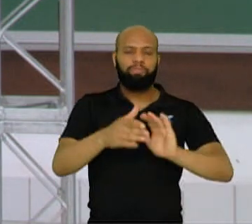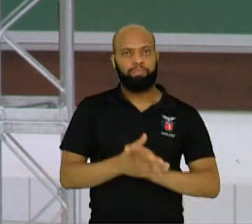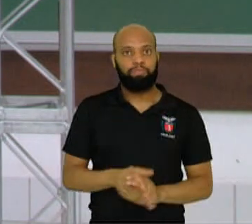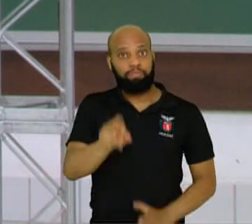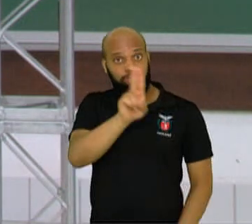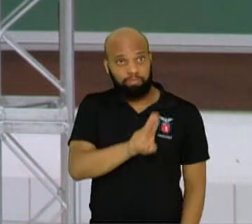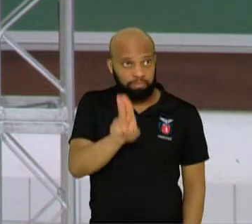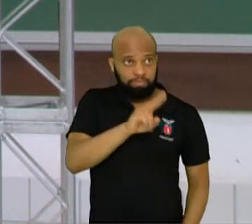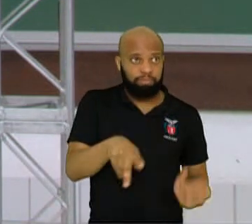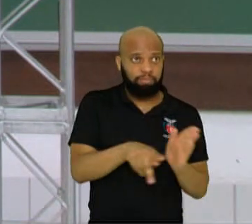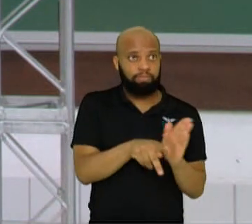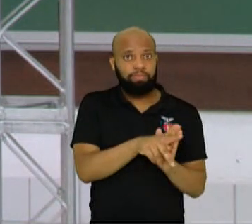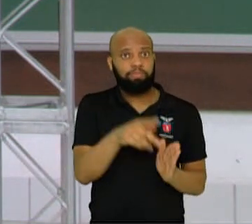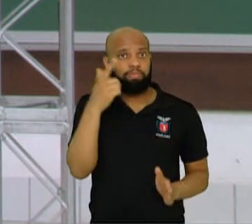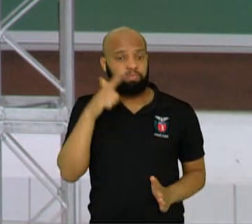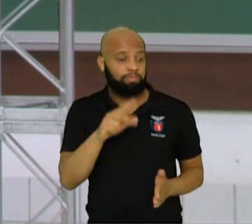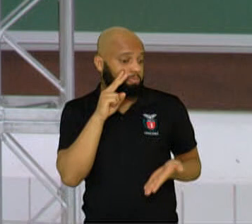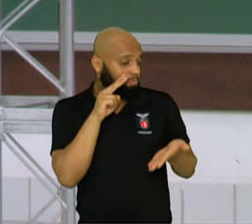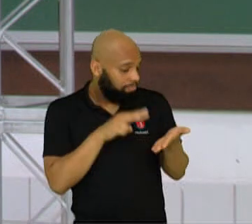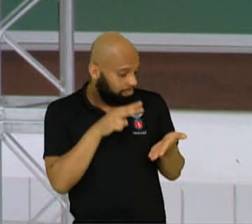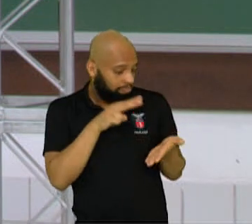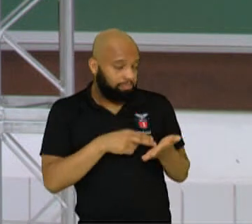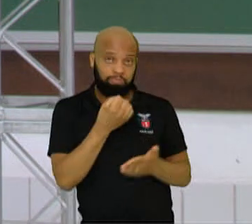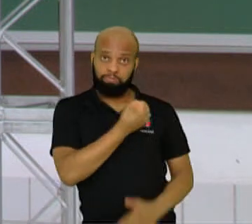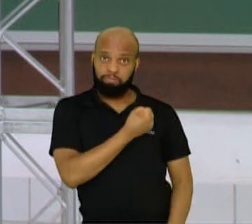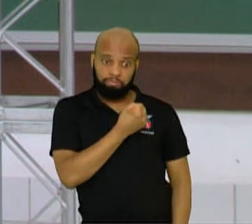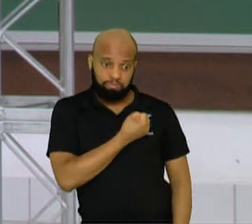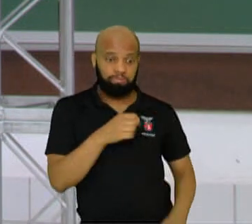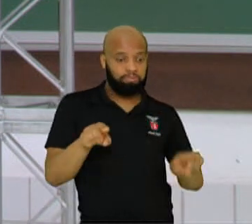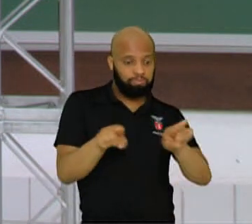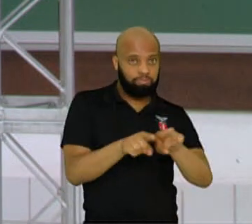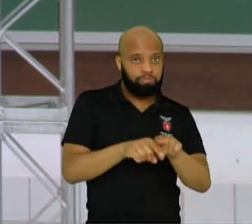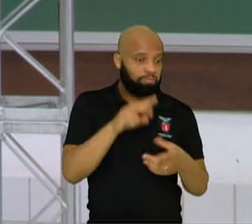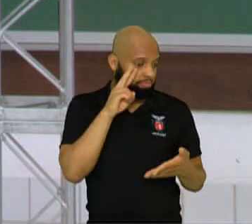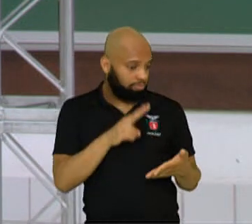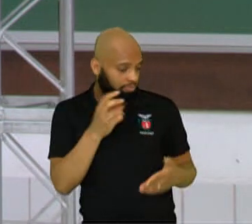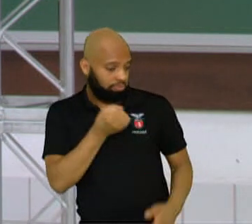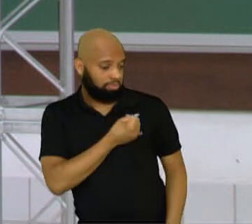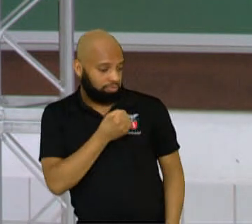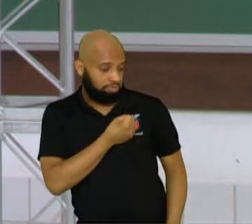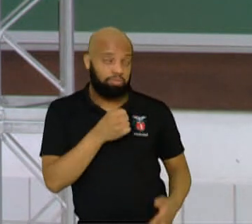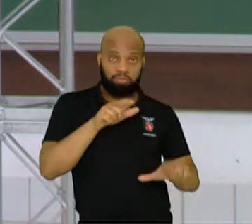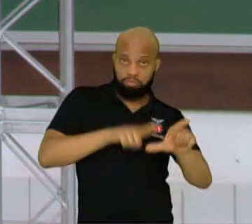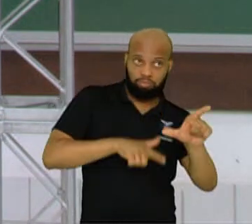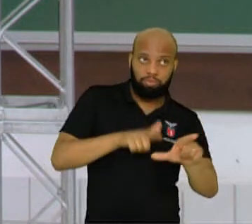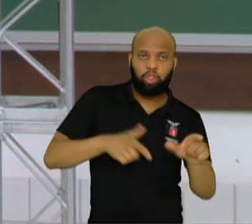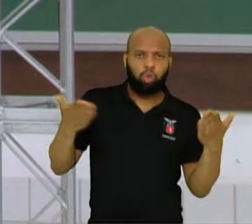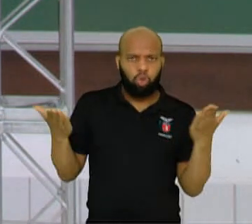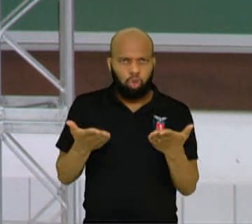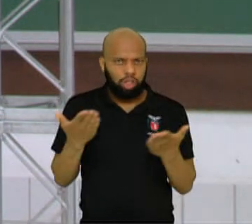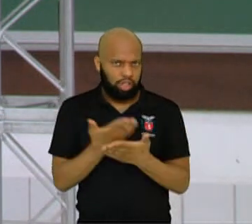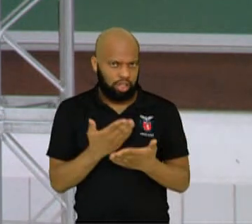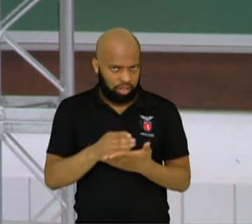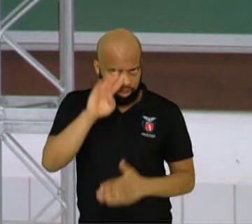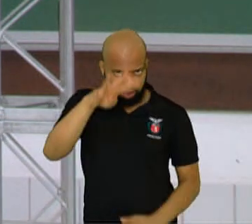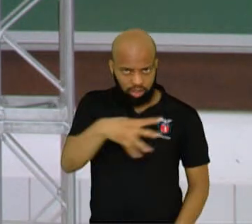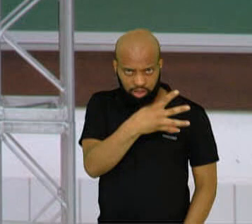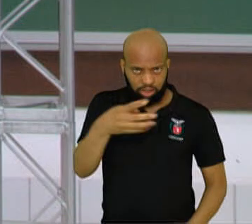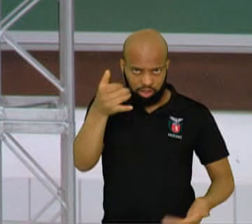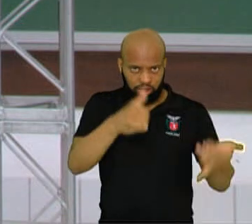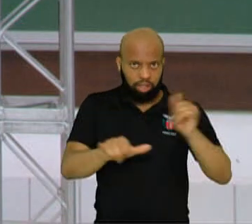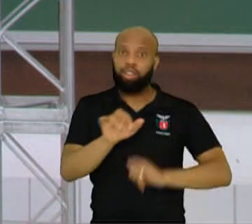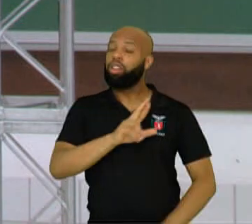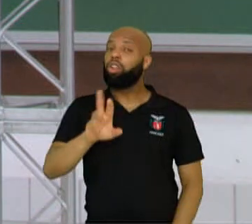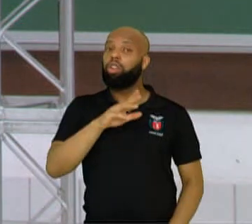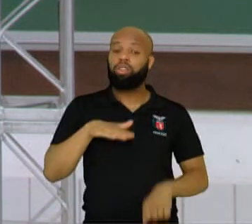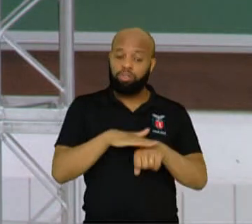ferramenta para consulta. Então, hoje, a nossa aula não é sobre tabela periódica. Nós estamos conversando sobre elementos